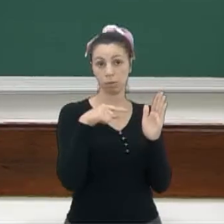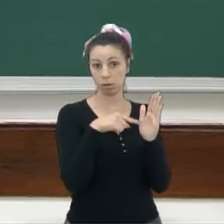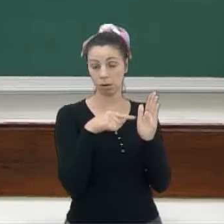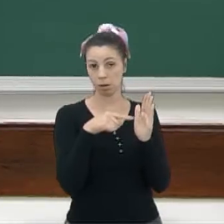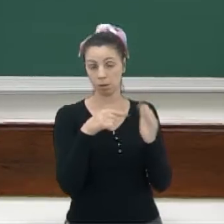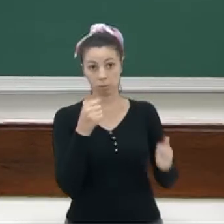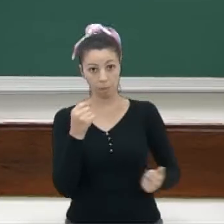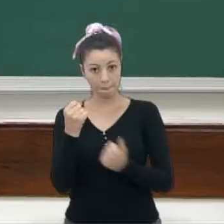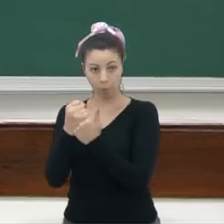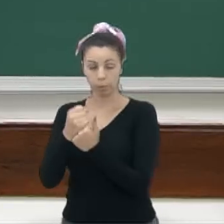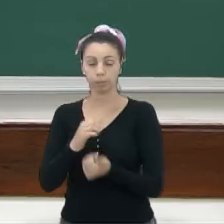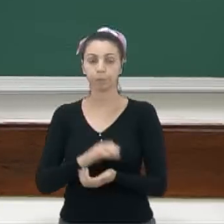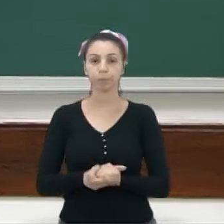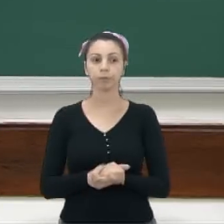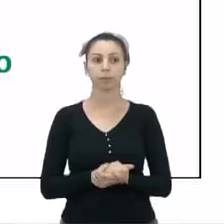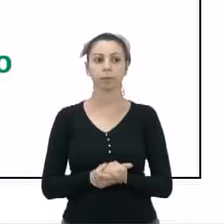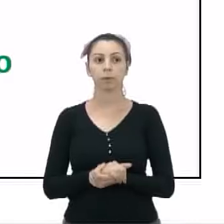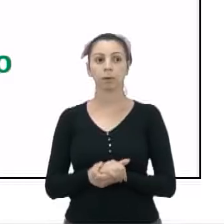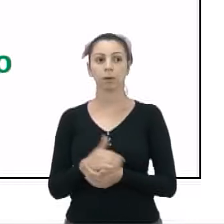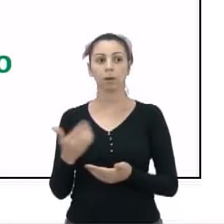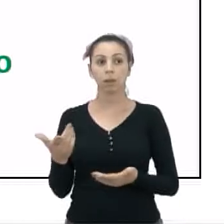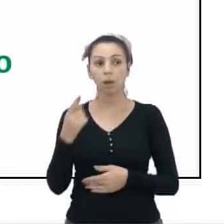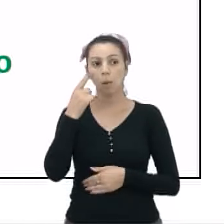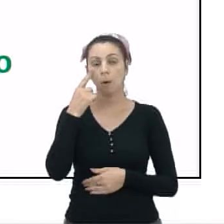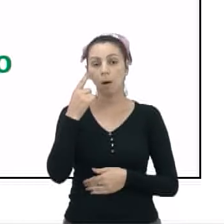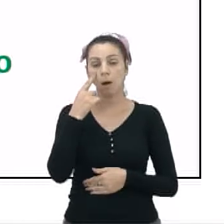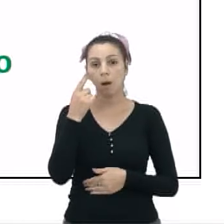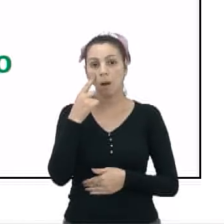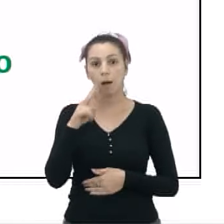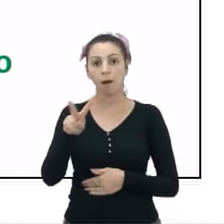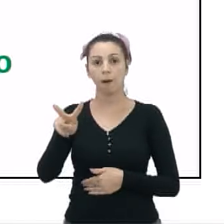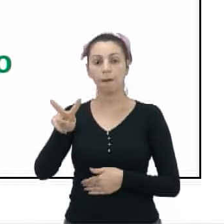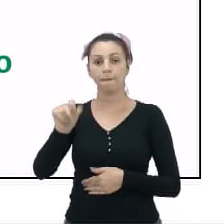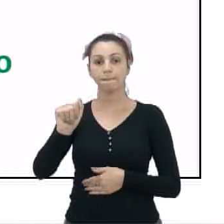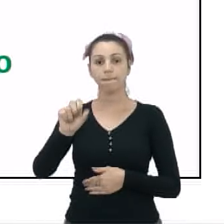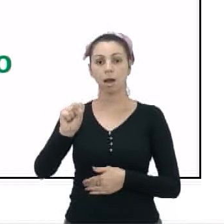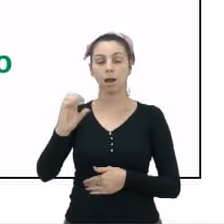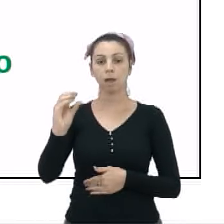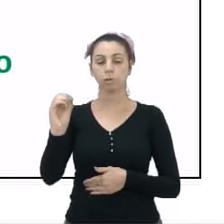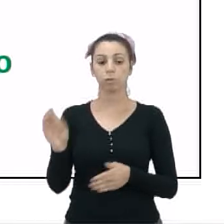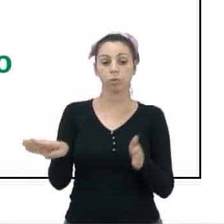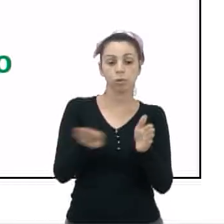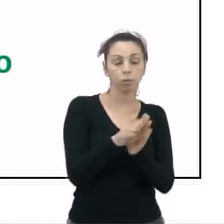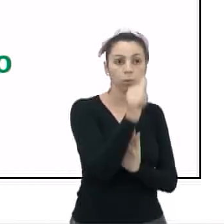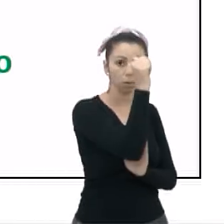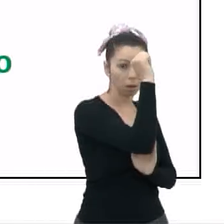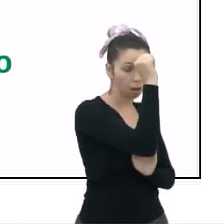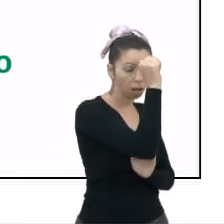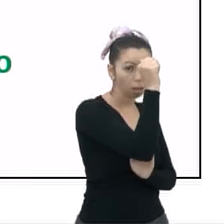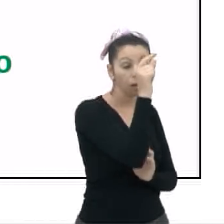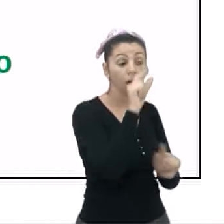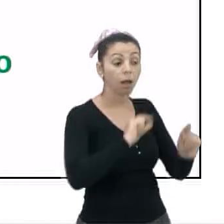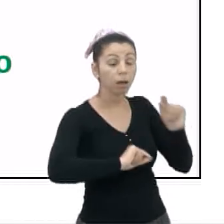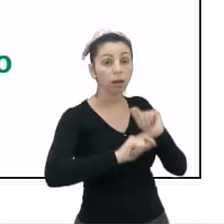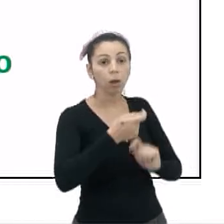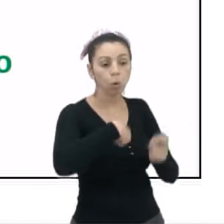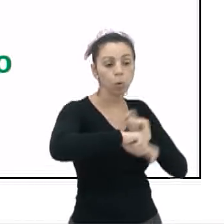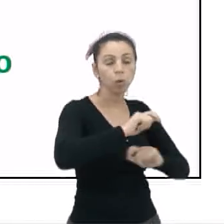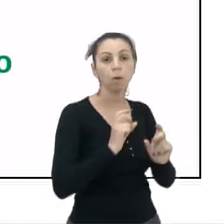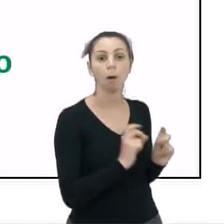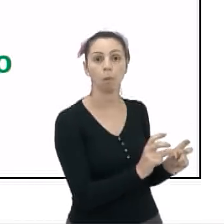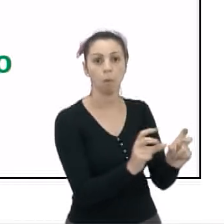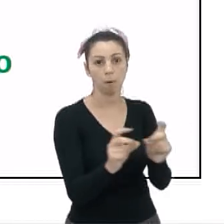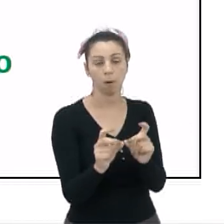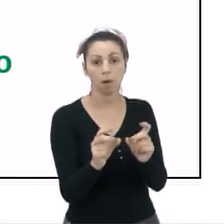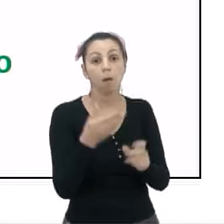vocês. Então lá, quando Vasco da Gama chegou às Índias, quem controlava os comércios? Os árabes, tá? Mas vocês